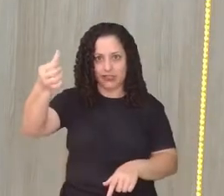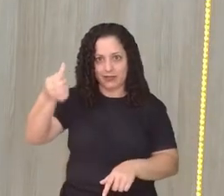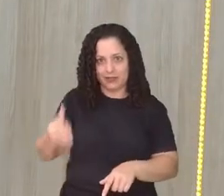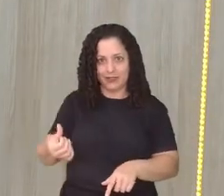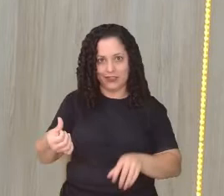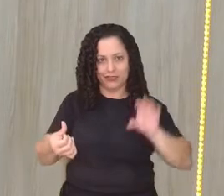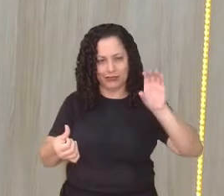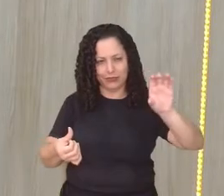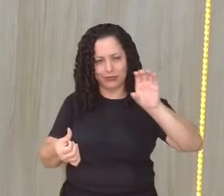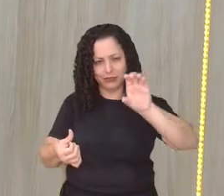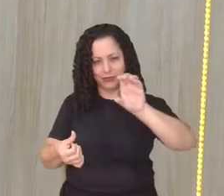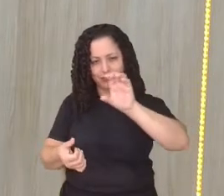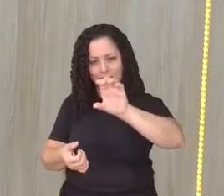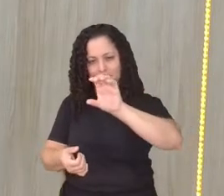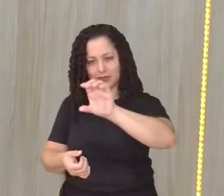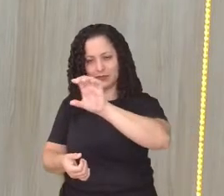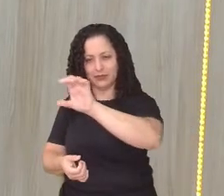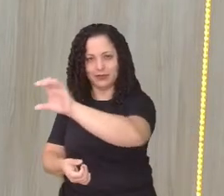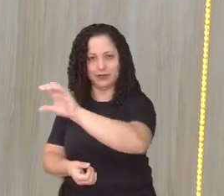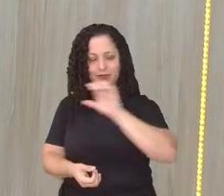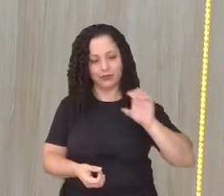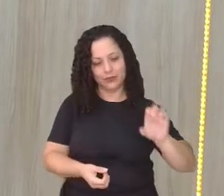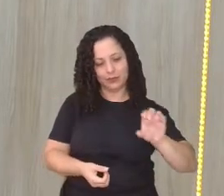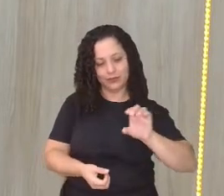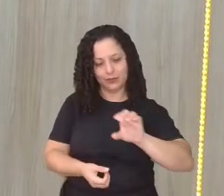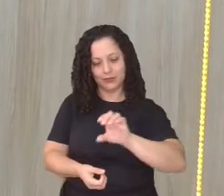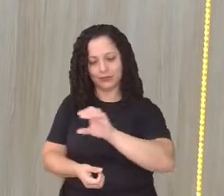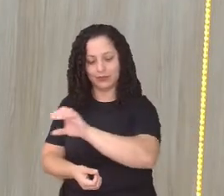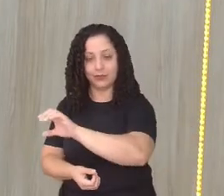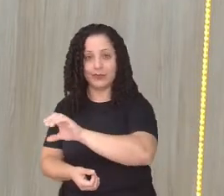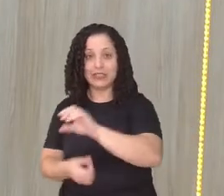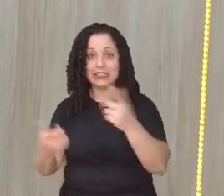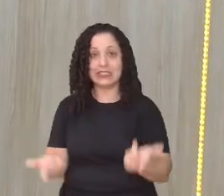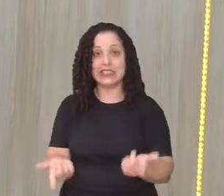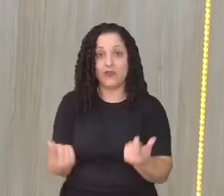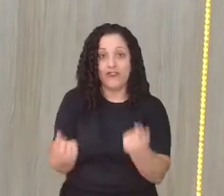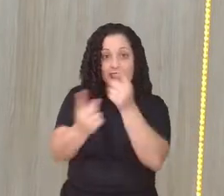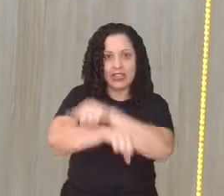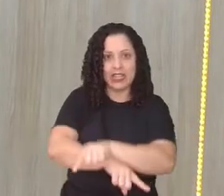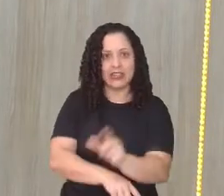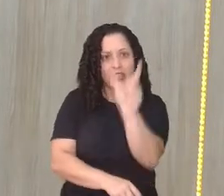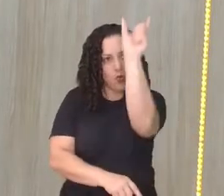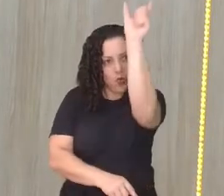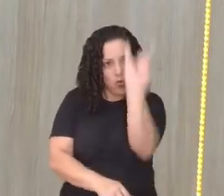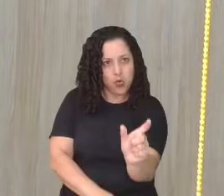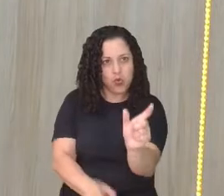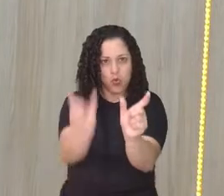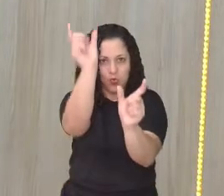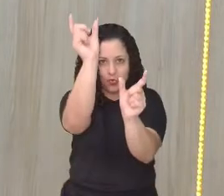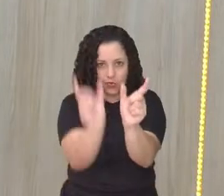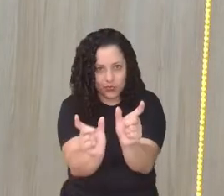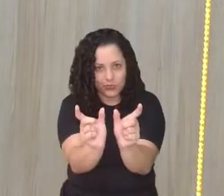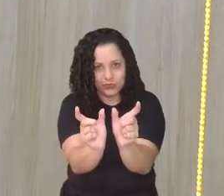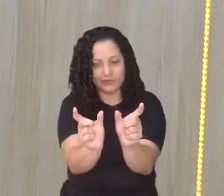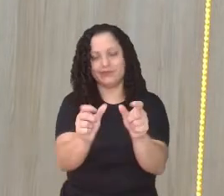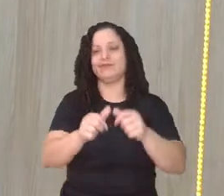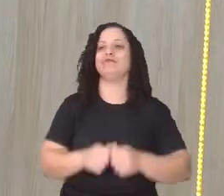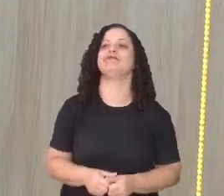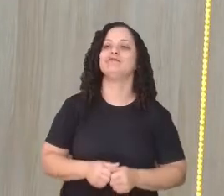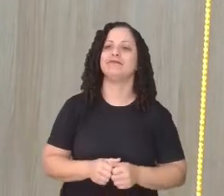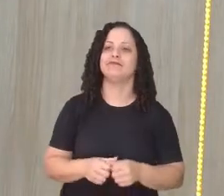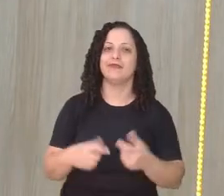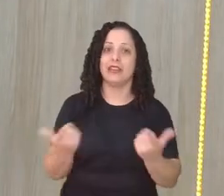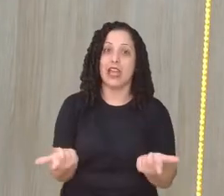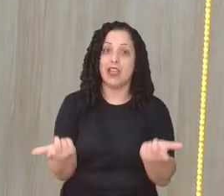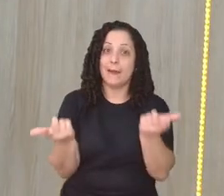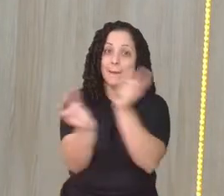eu colocar 6 linhas, eu vou ter 2 colunas. Aqui, ó.